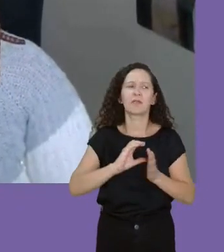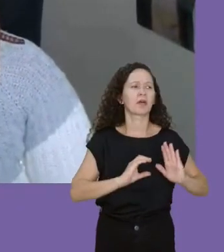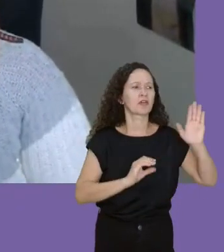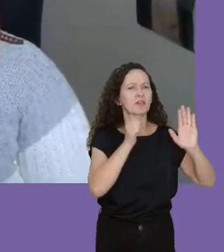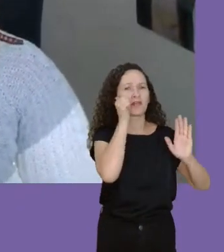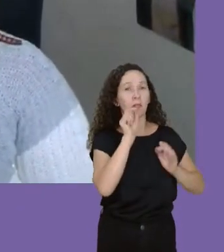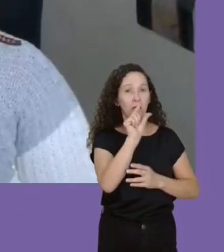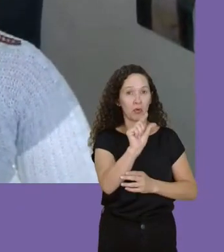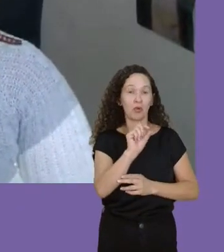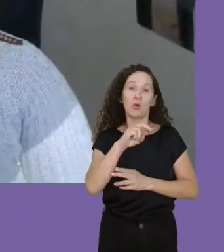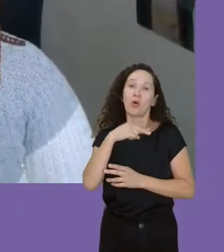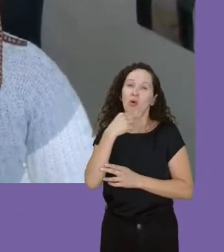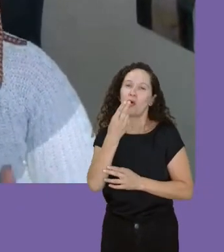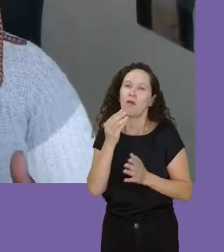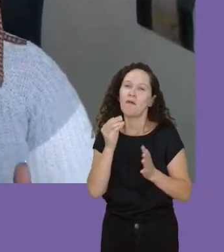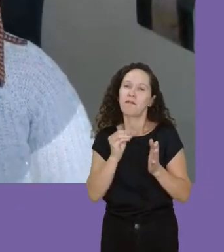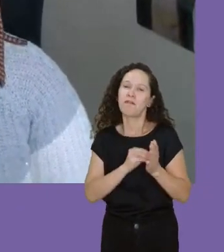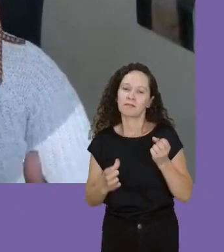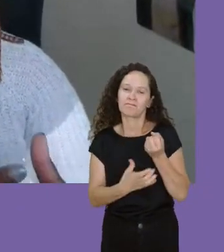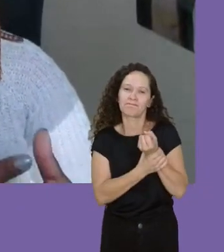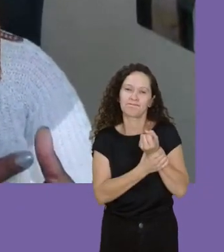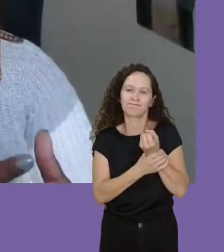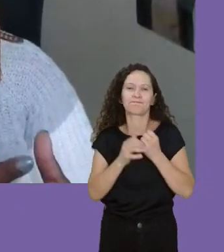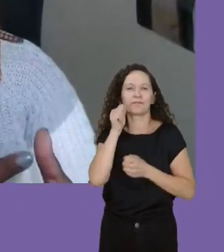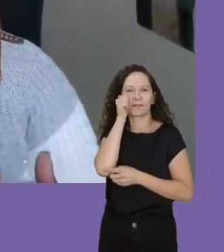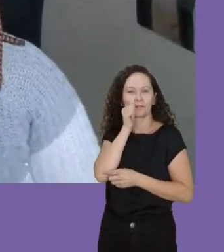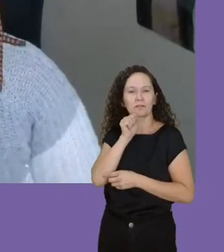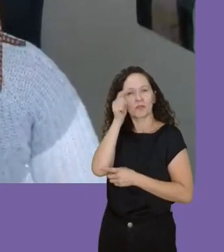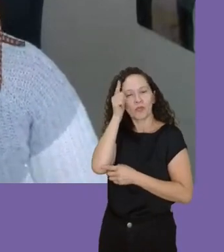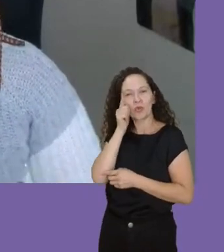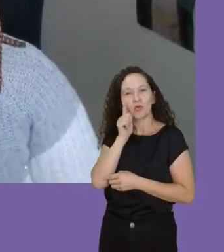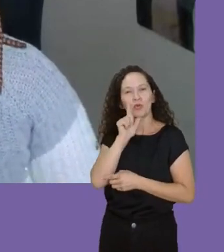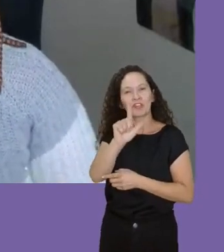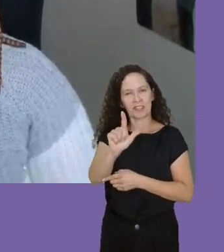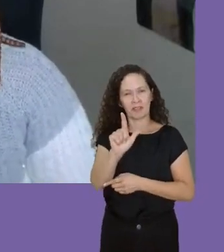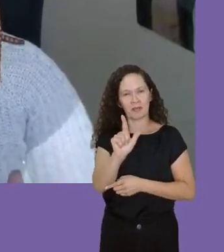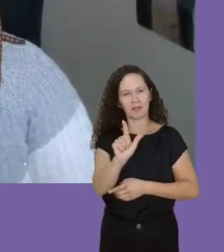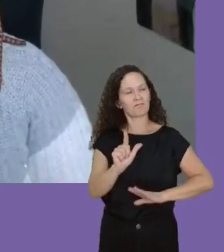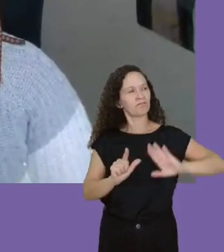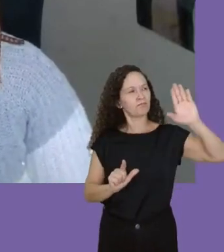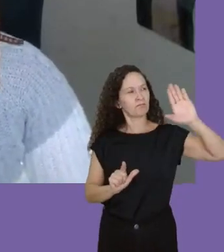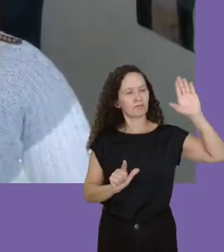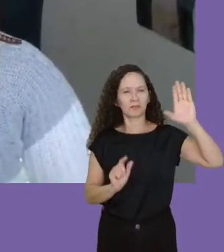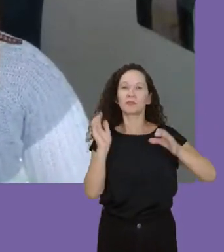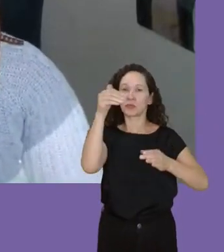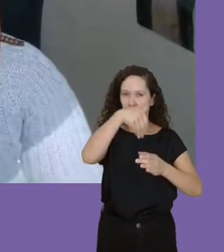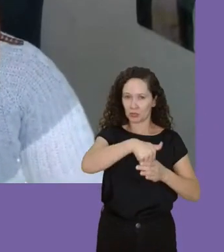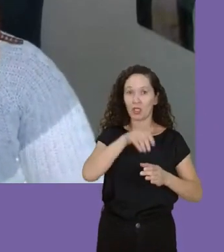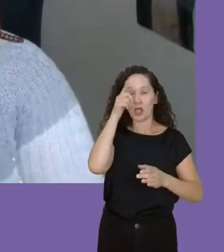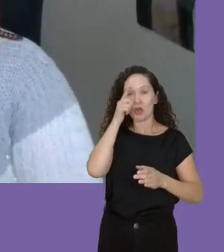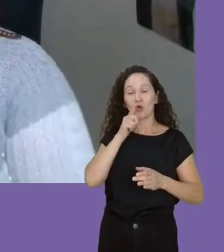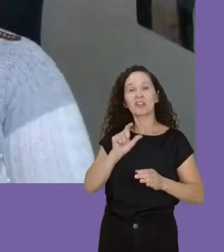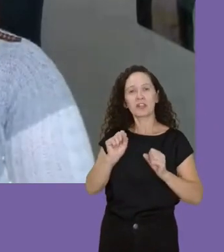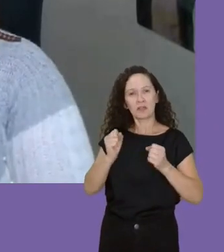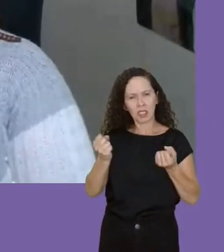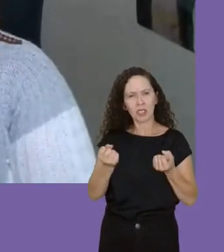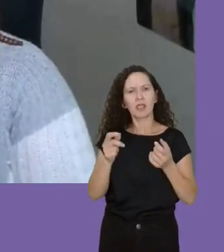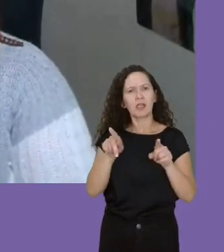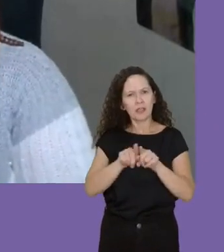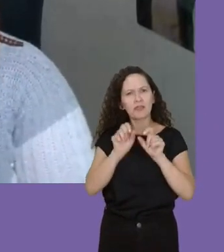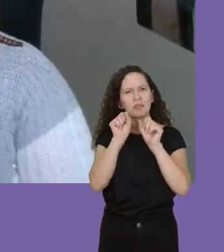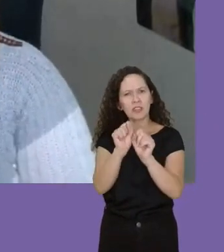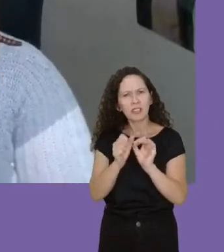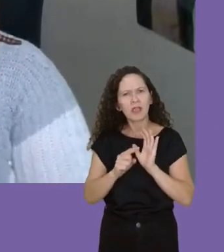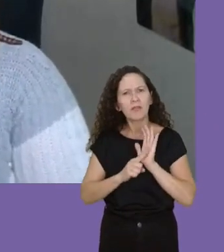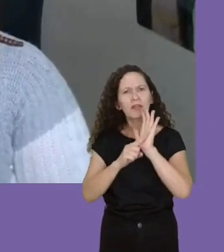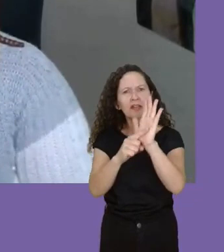né, seja pela não garantia dessas mulheres poderem disputar eleições, terem a sua condição, inclusive, de